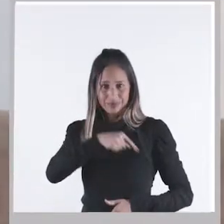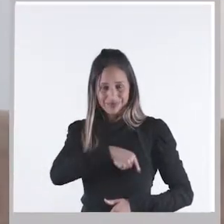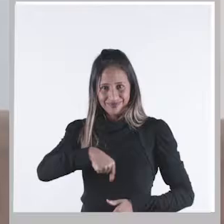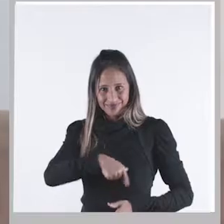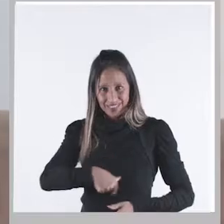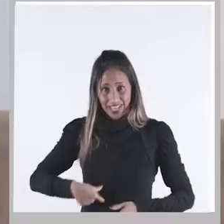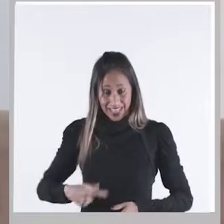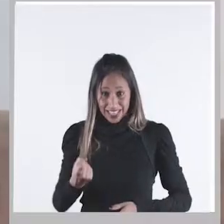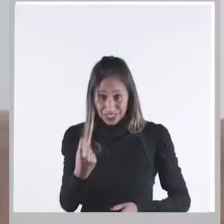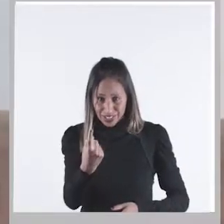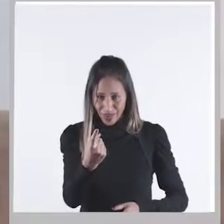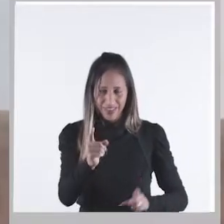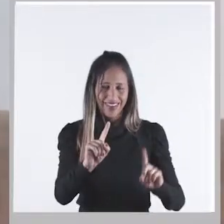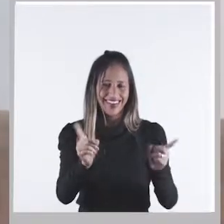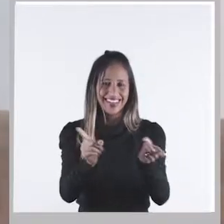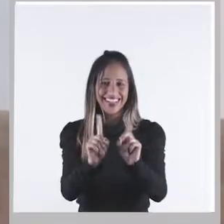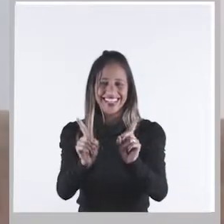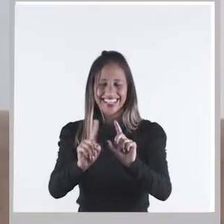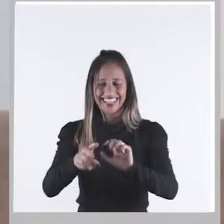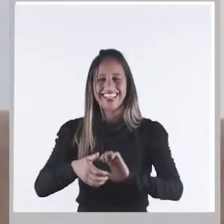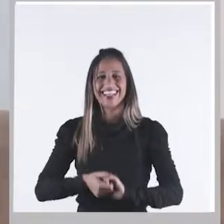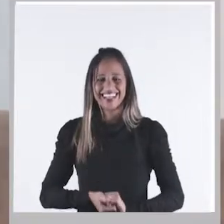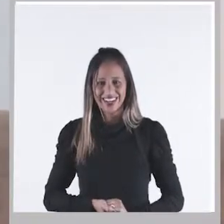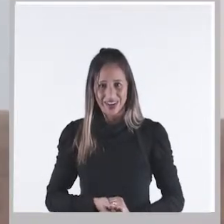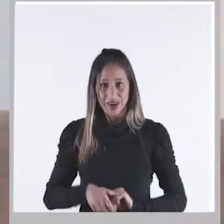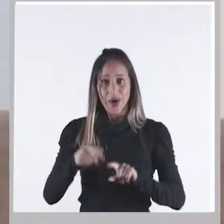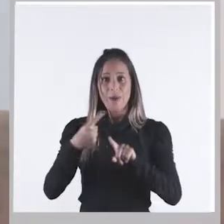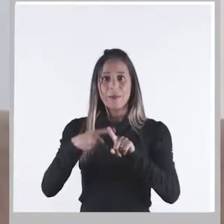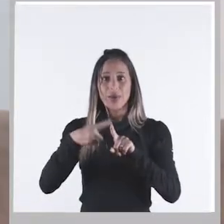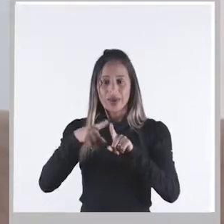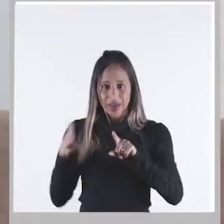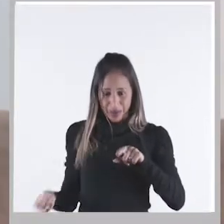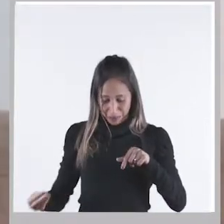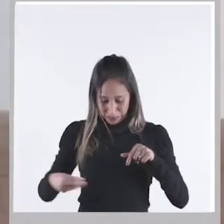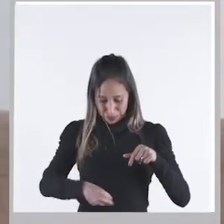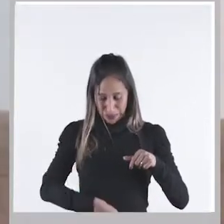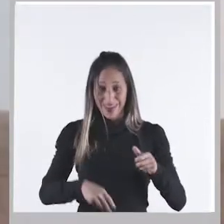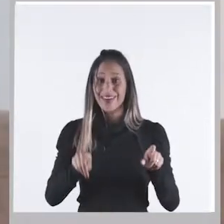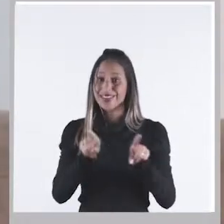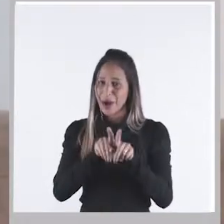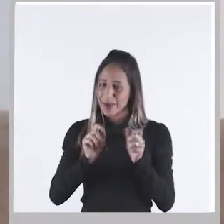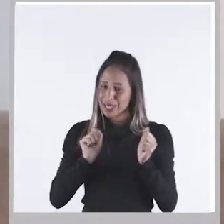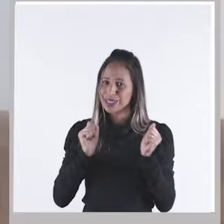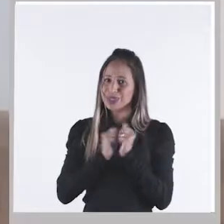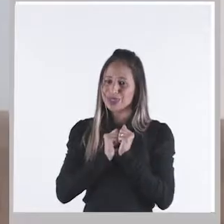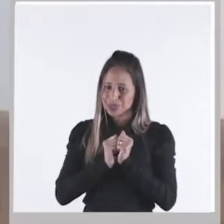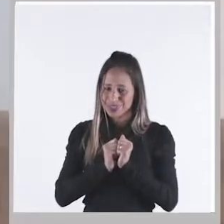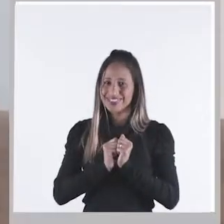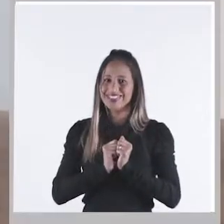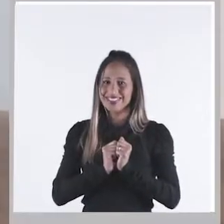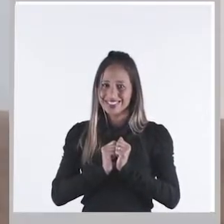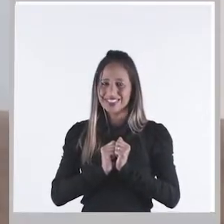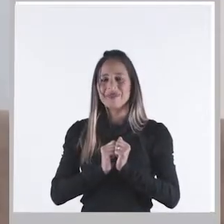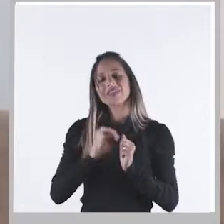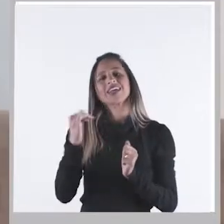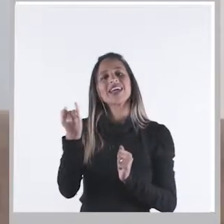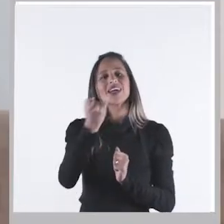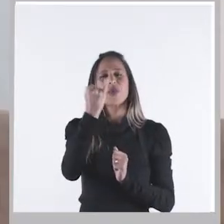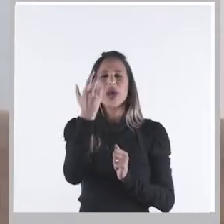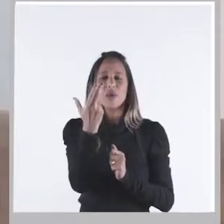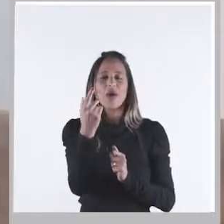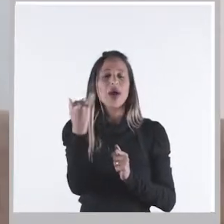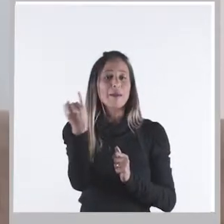está só, Dalva? Não. Porque eu me incluo também nesse grupo aí. Não, obviamente, com a importância